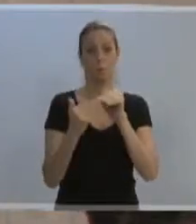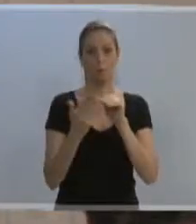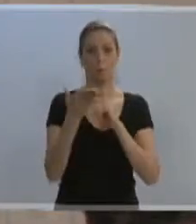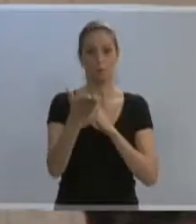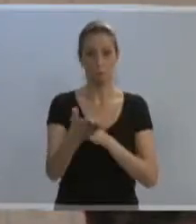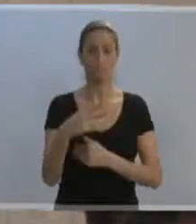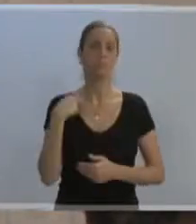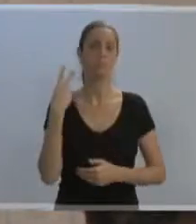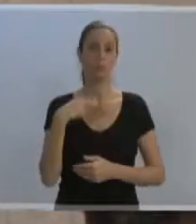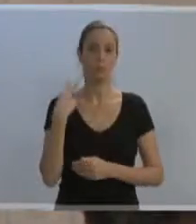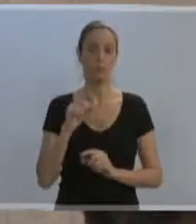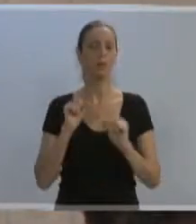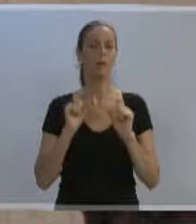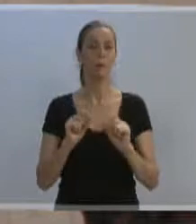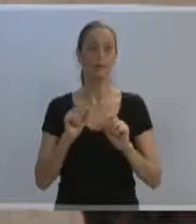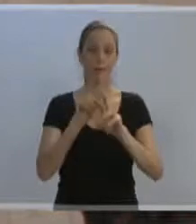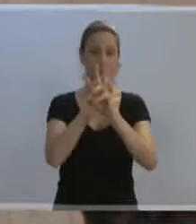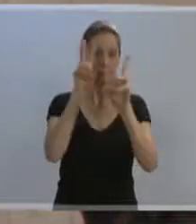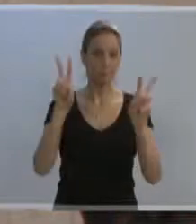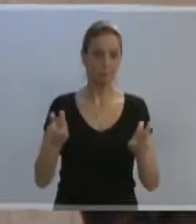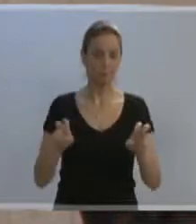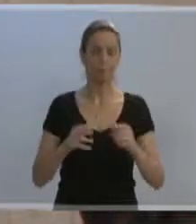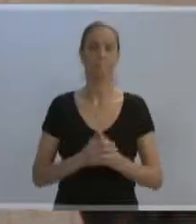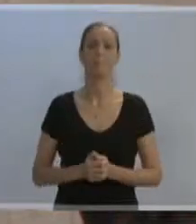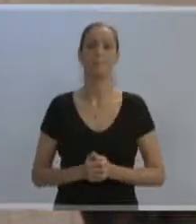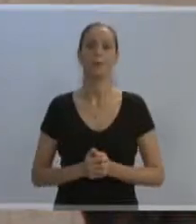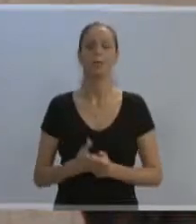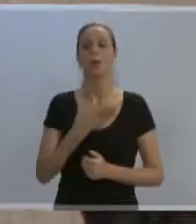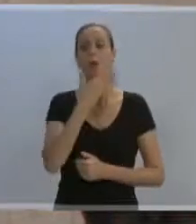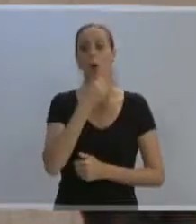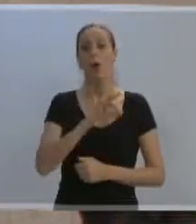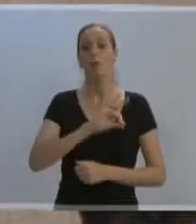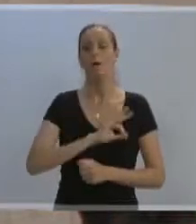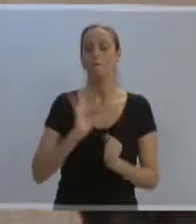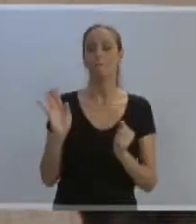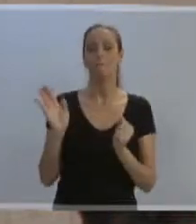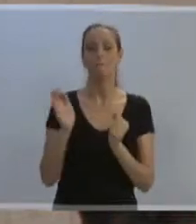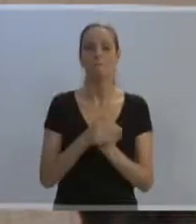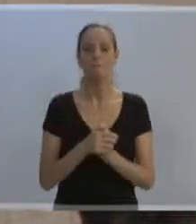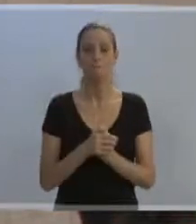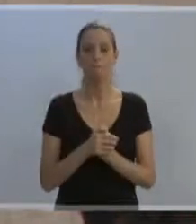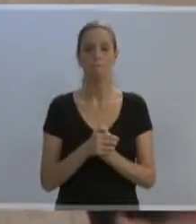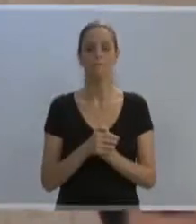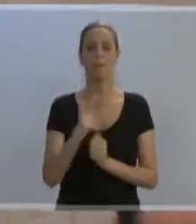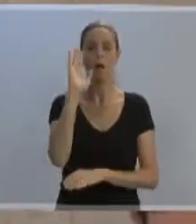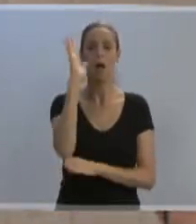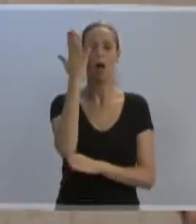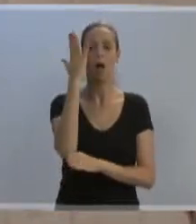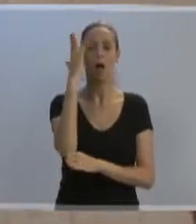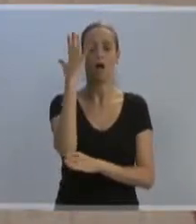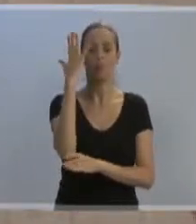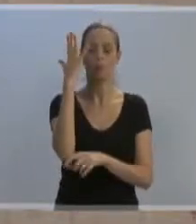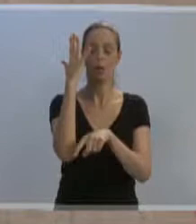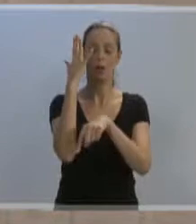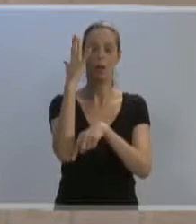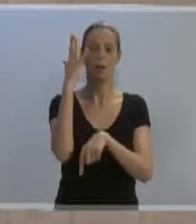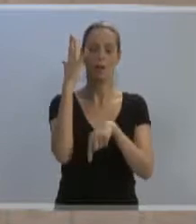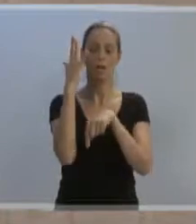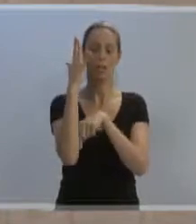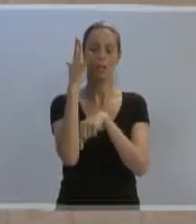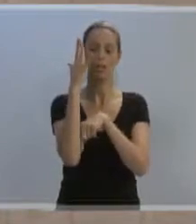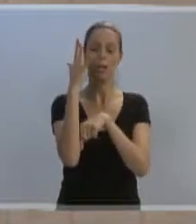vereador é aquela situação do do agente está escondido atrás de um árvore está totalmente